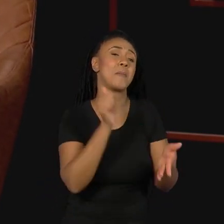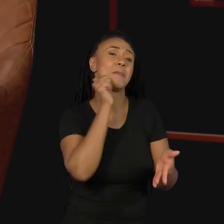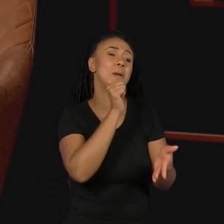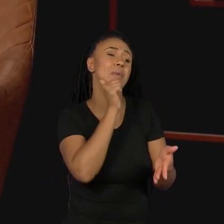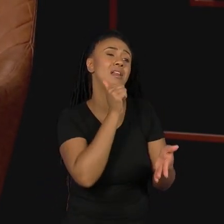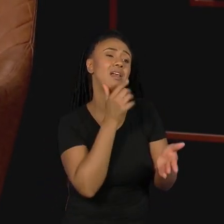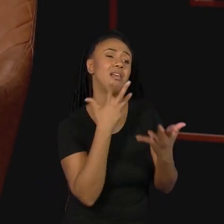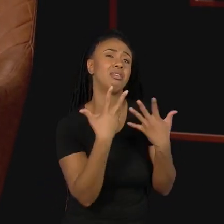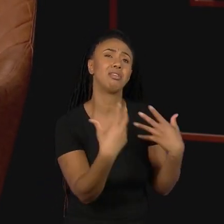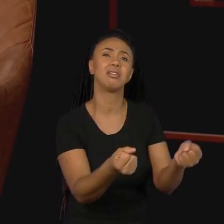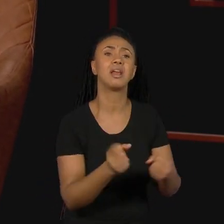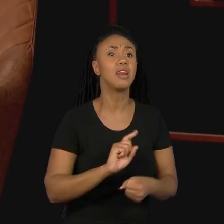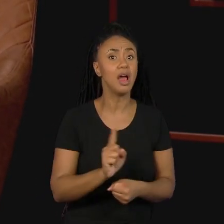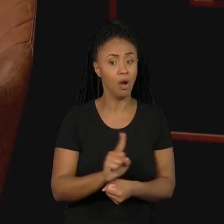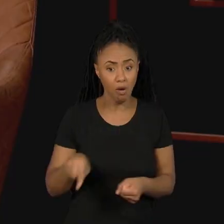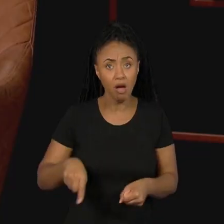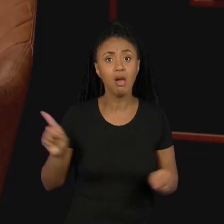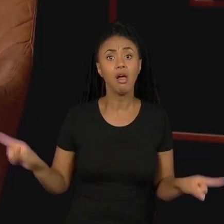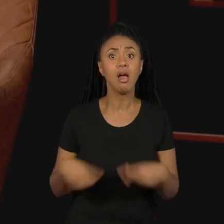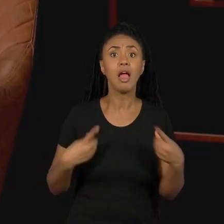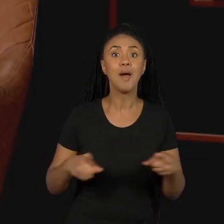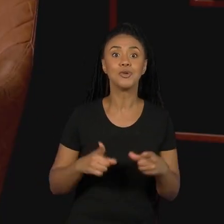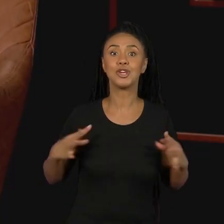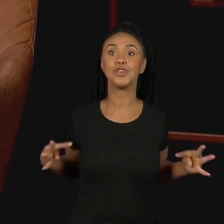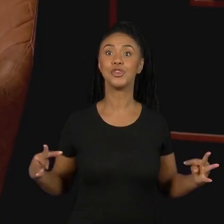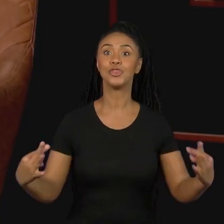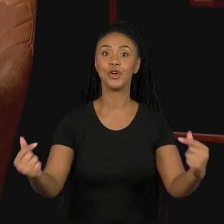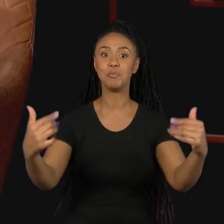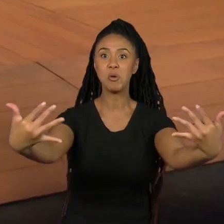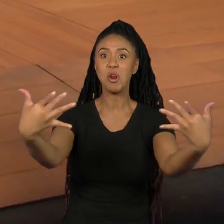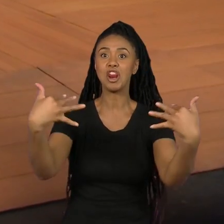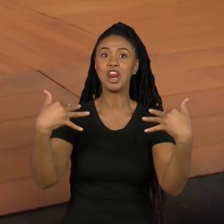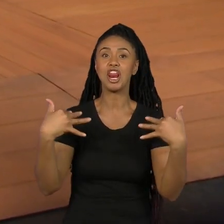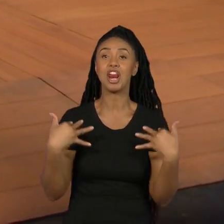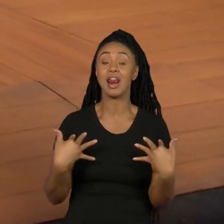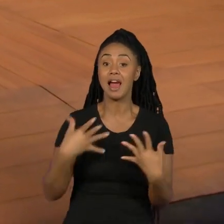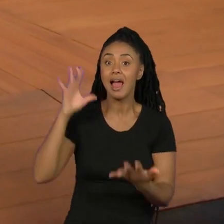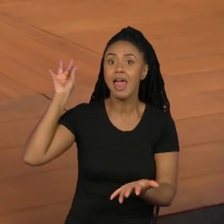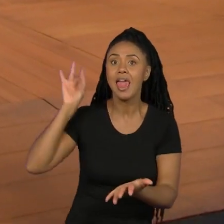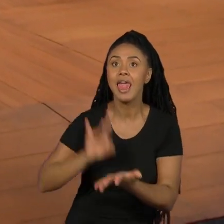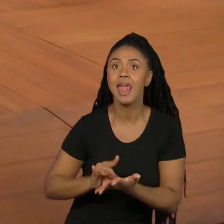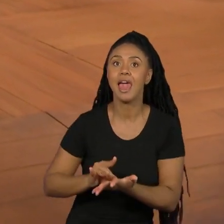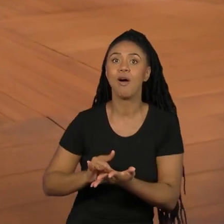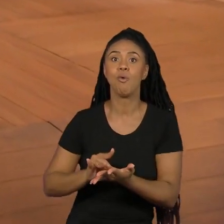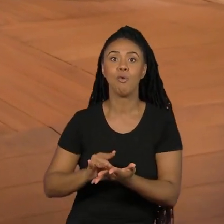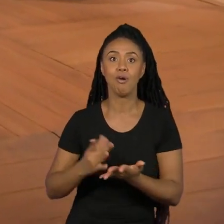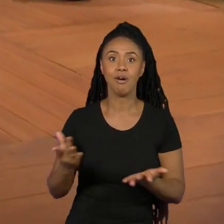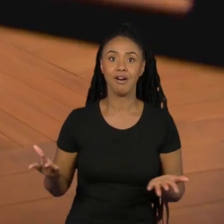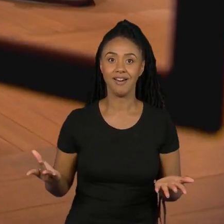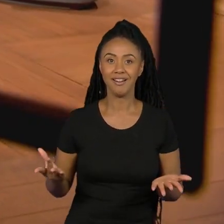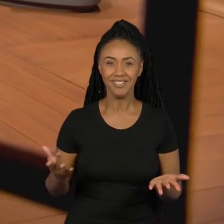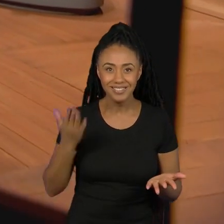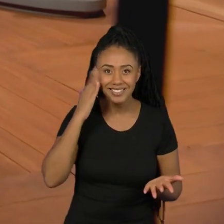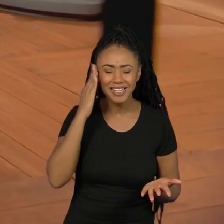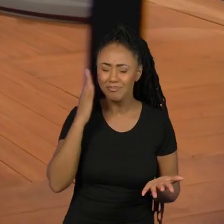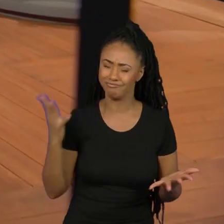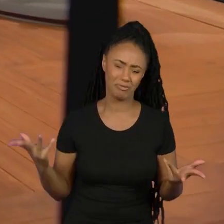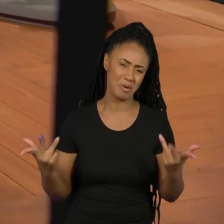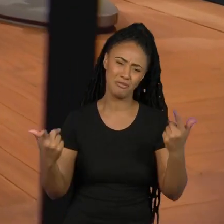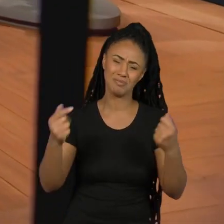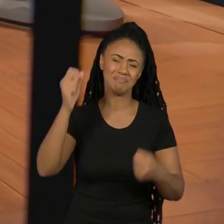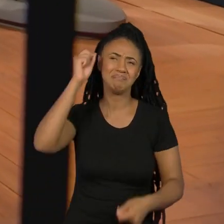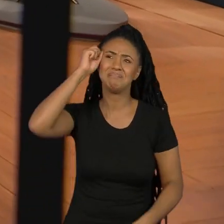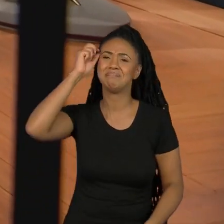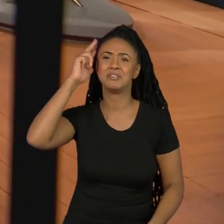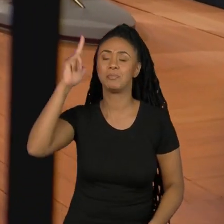E para todo mundo, que maravilha. E a música feita de real, do coração. É aquilo, guts. Entende? Que brilhante.